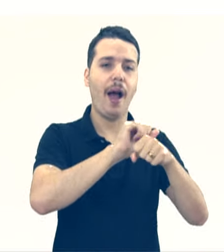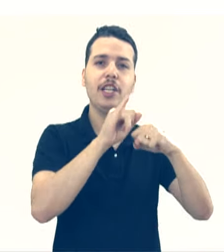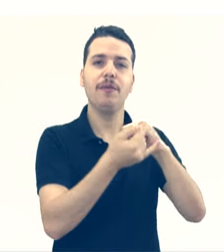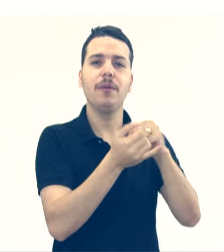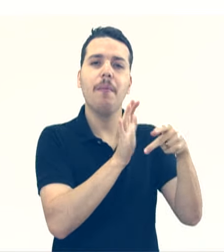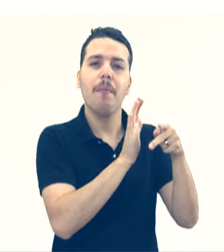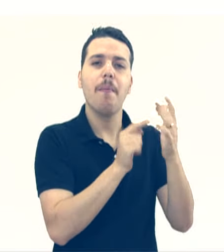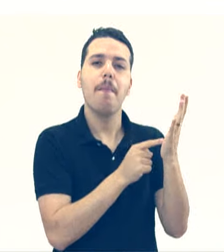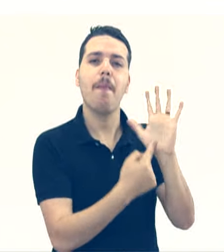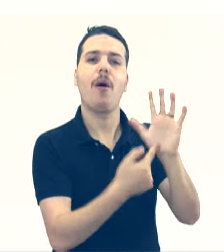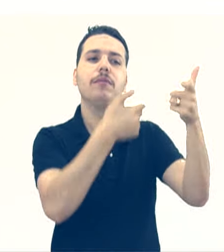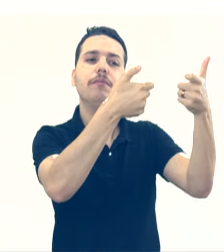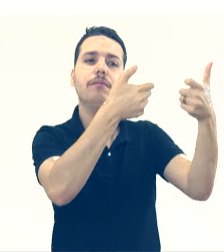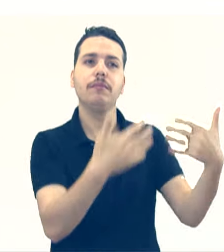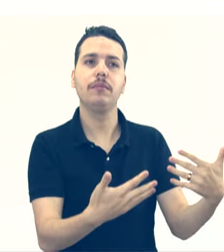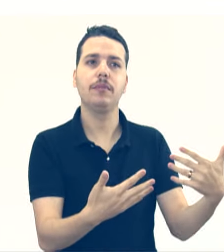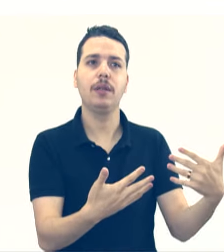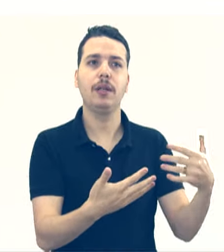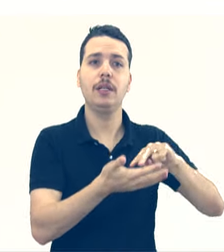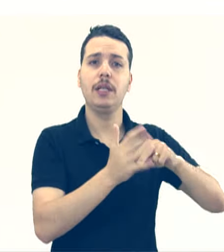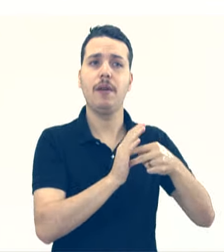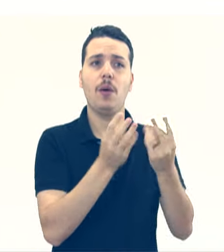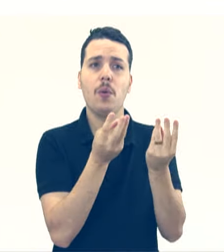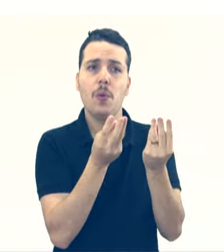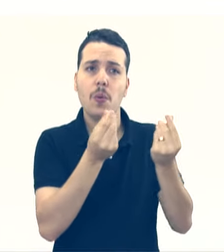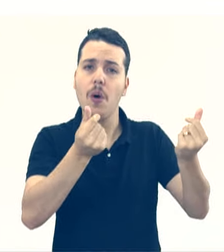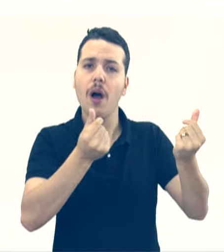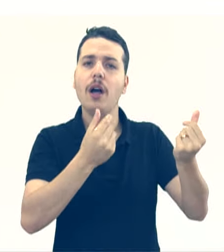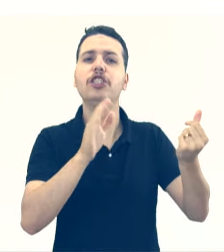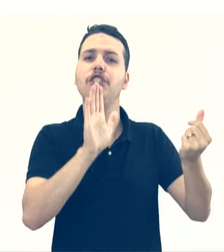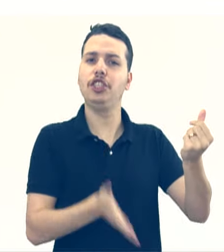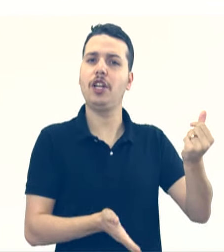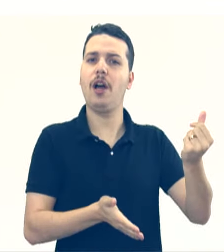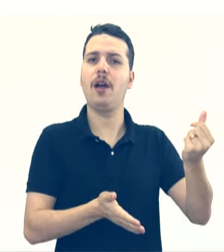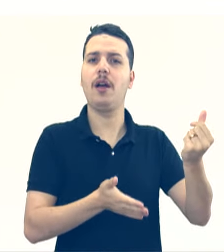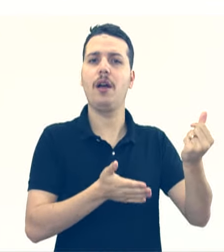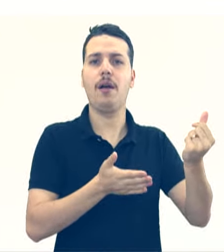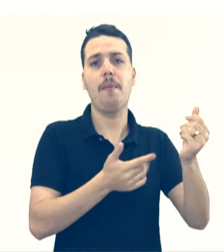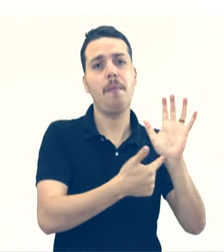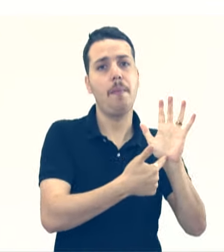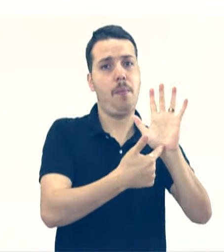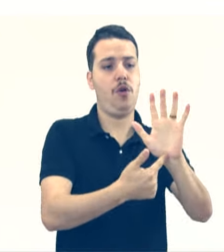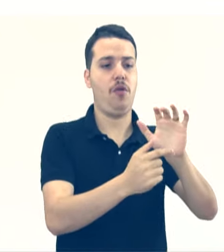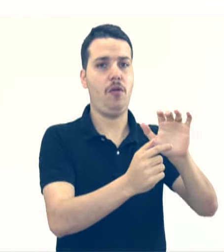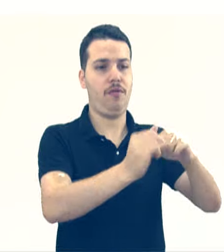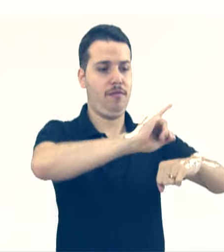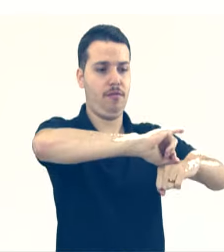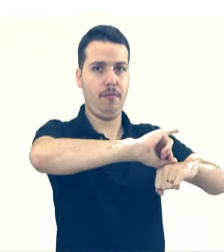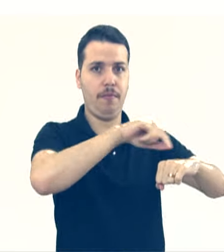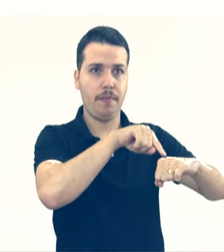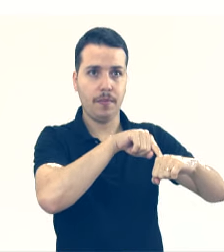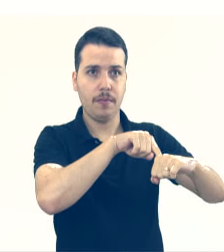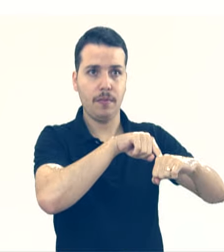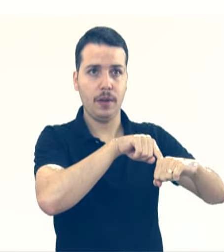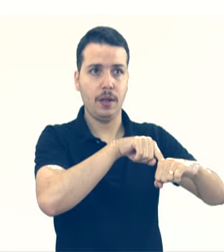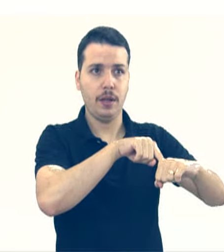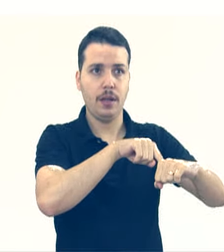explicativos, tá? Indicam uma qualidade já informada por el objeto,